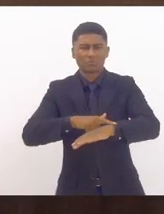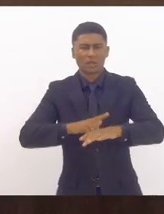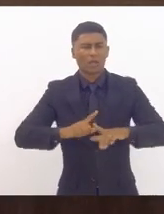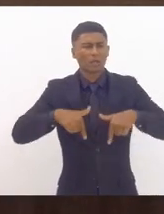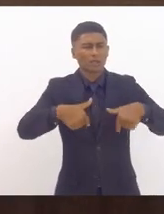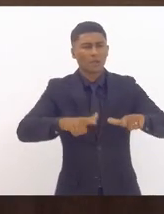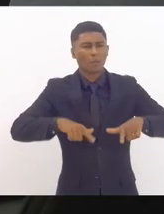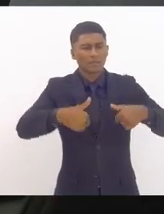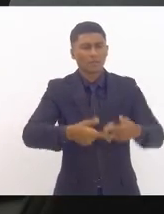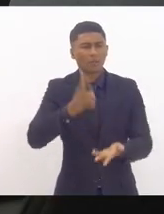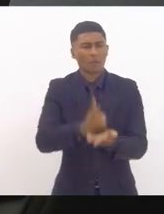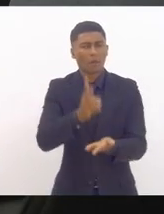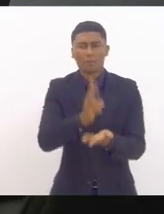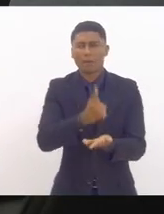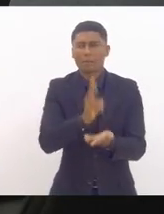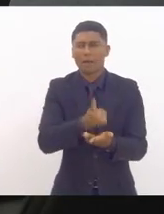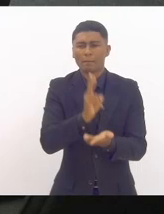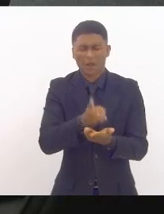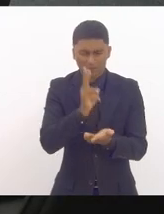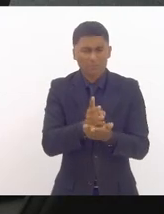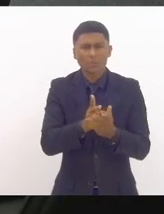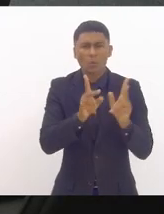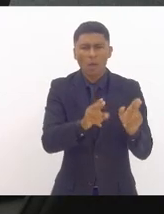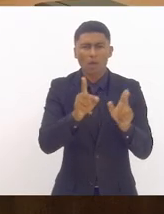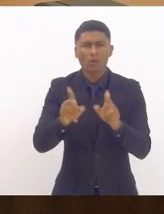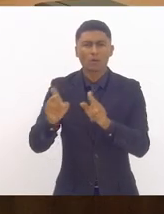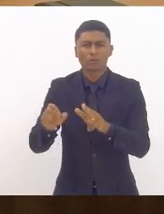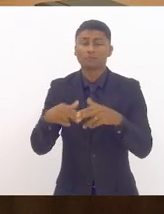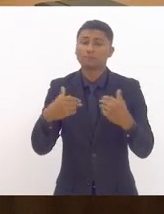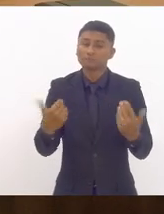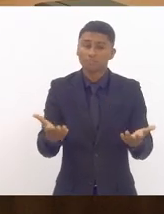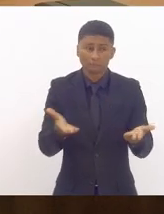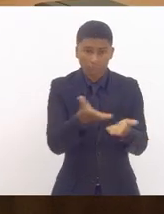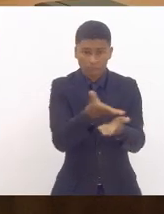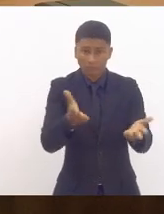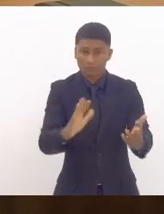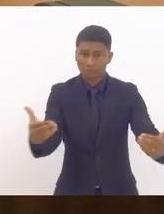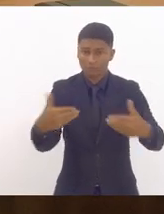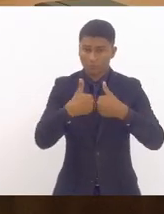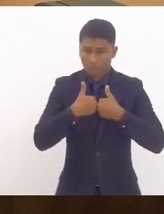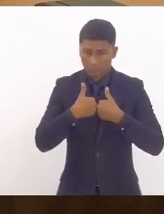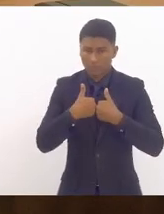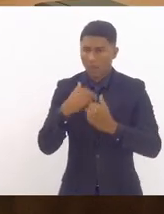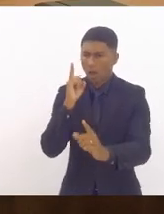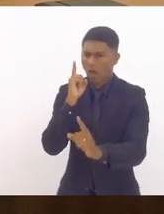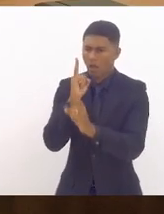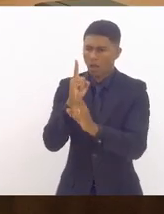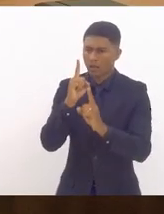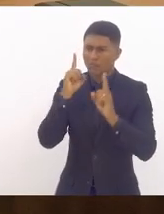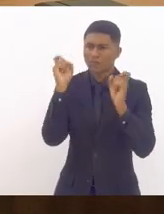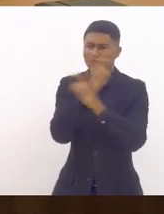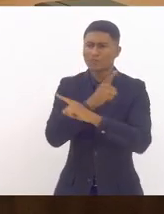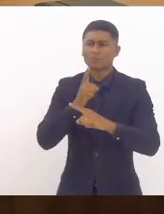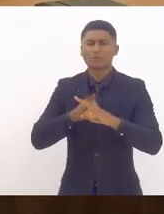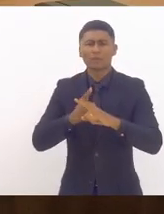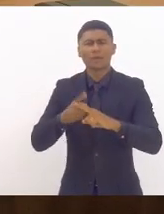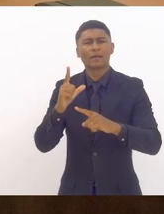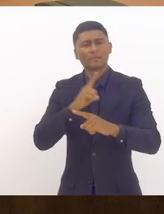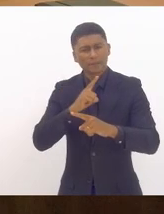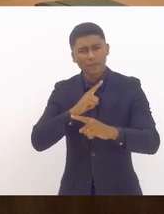O transtorno é um diagnóstico complexo, possuindo diversos níveis